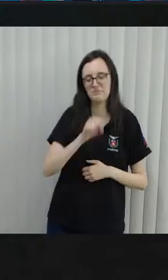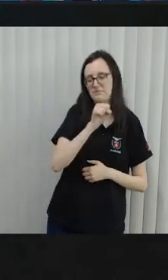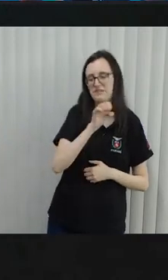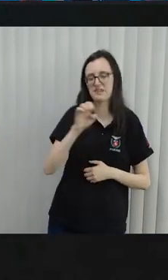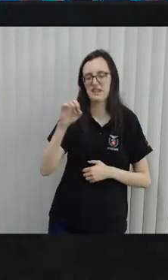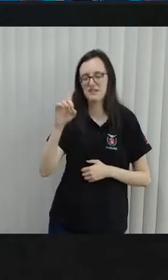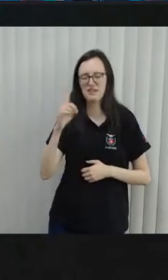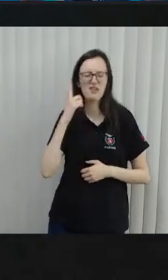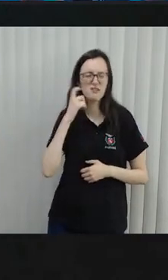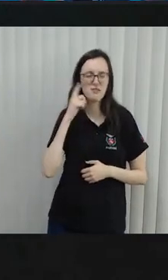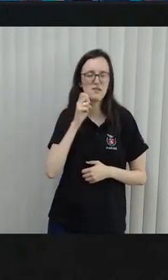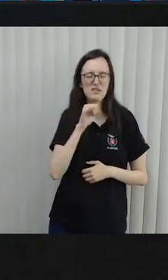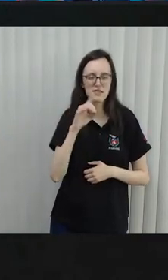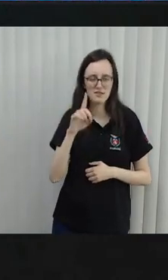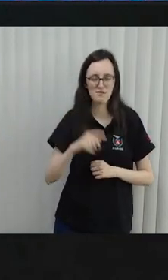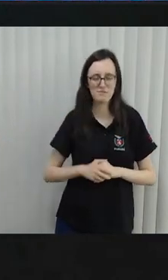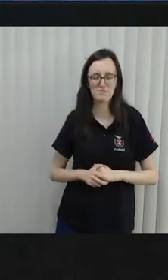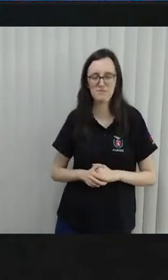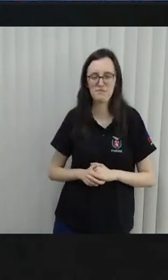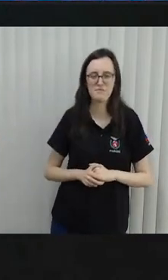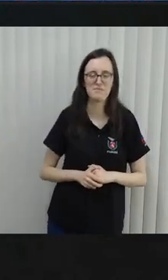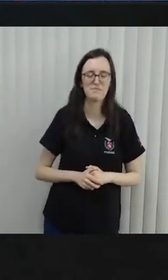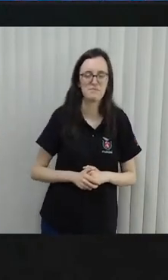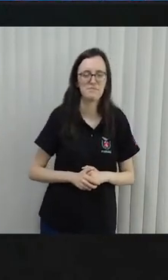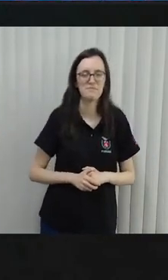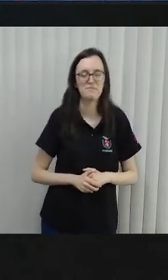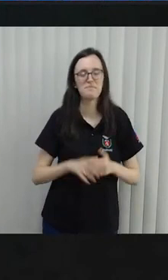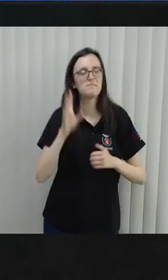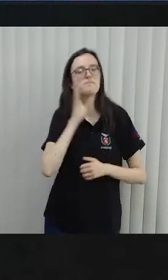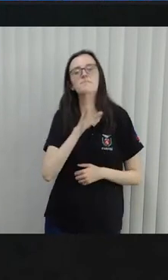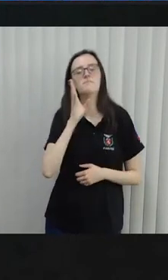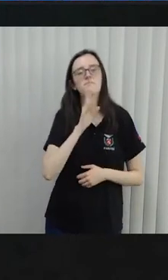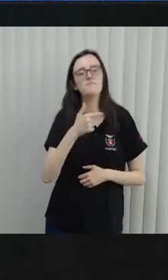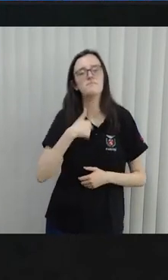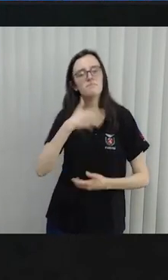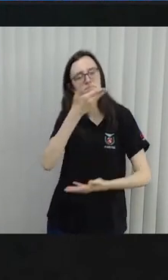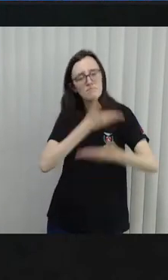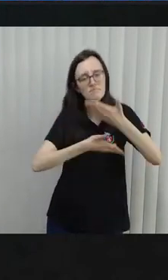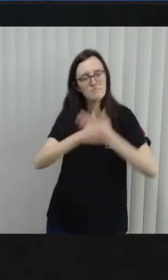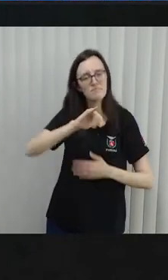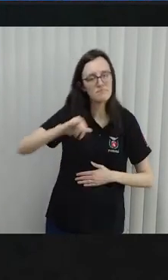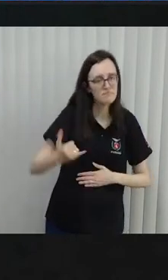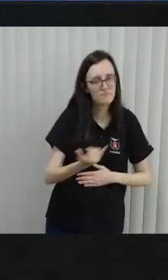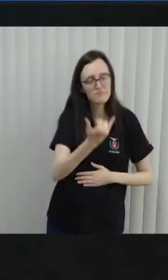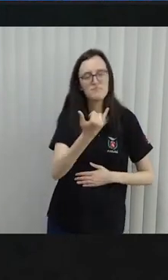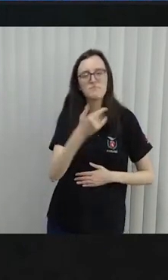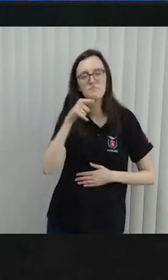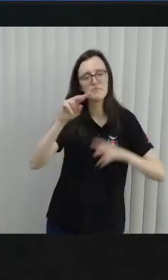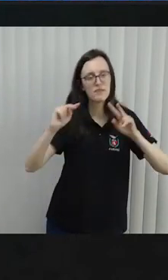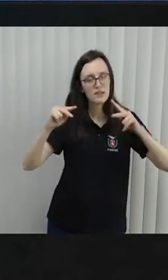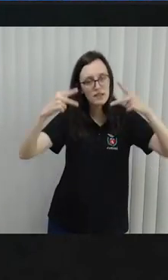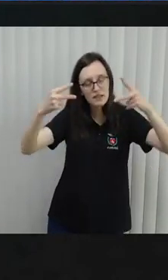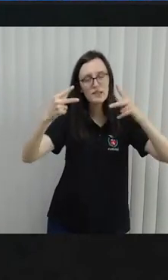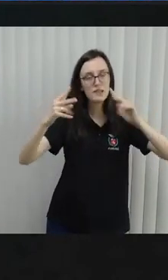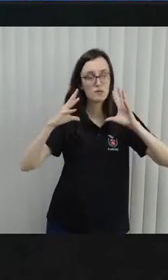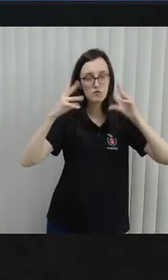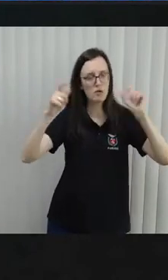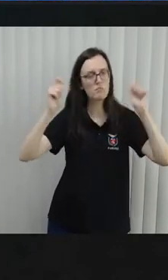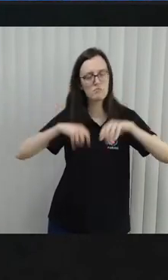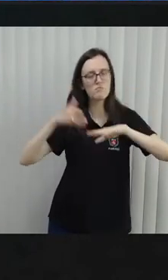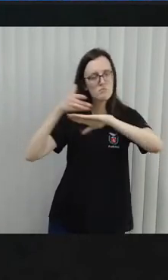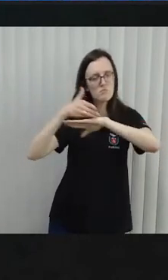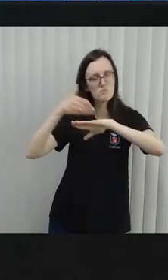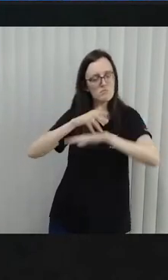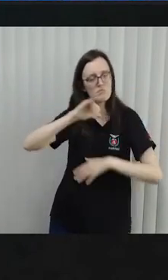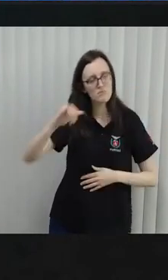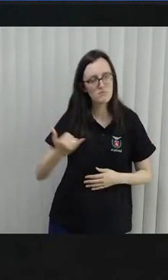CED. Isso, boa. Beleza. Aí o que eu vou fazer? Eu vou compartilhar esse link. Todo mundo pode acessar esse